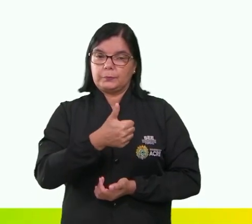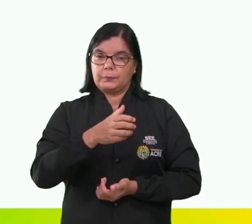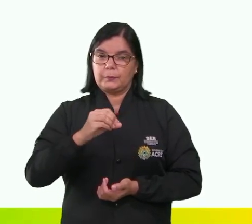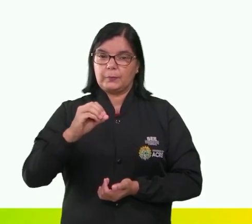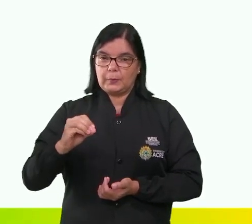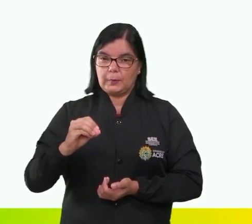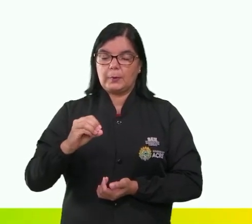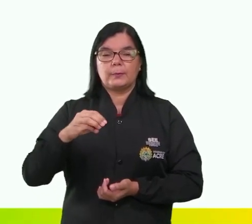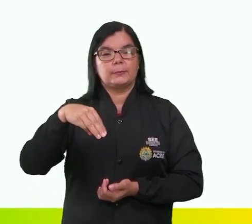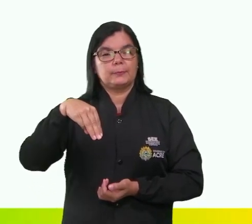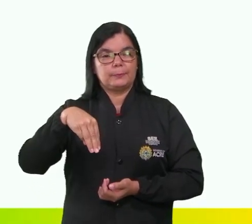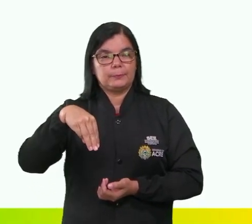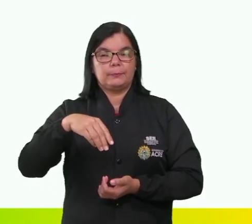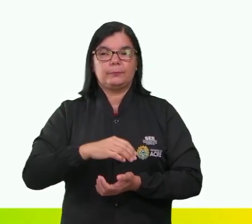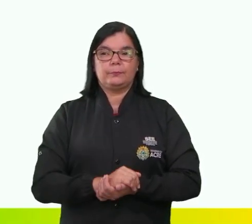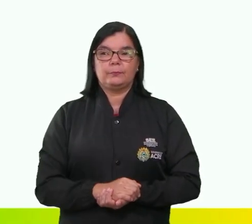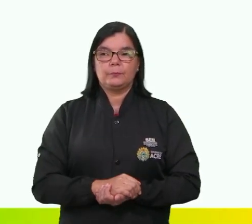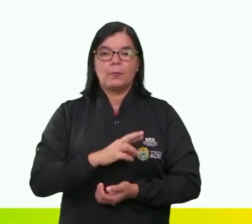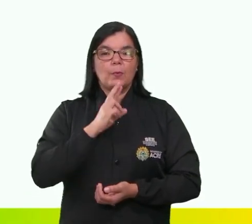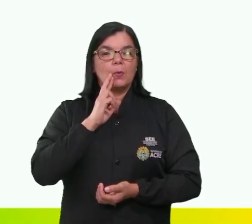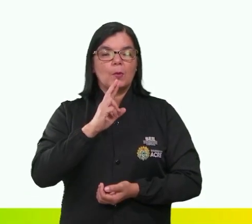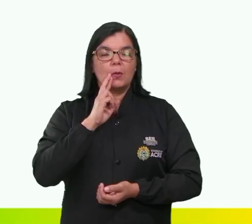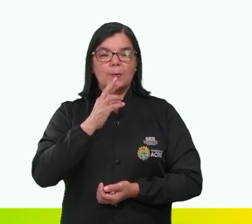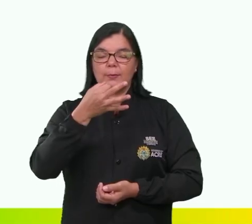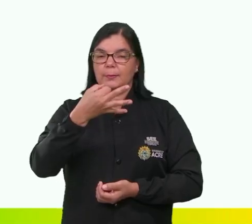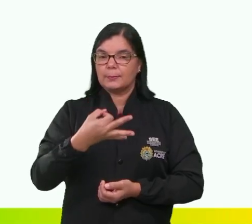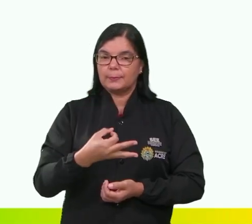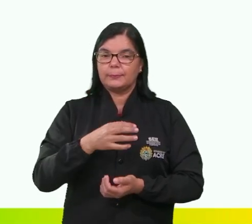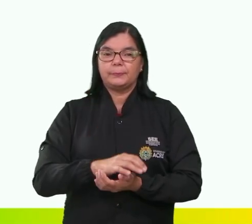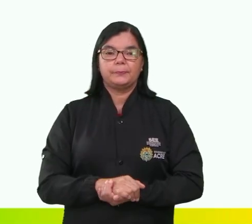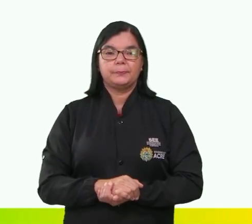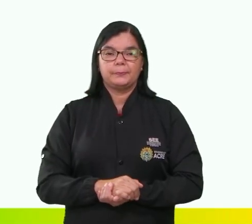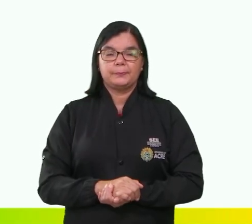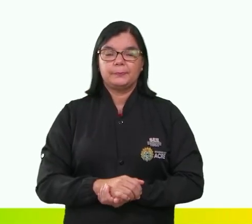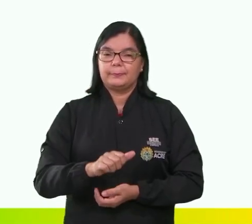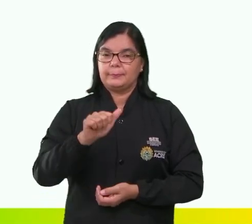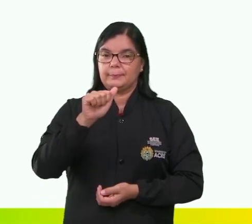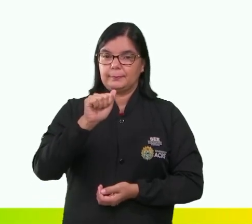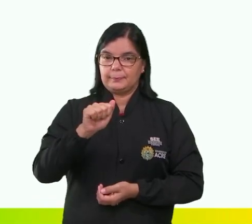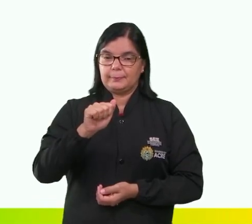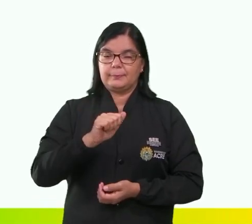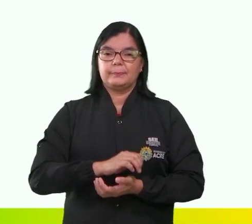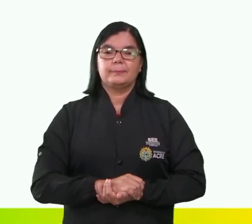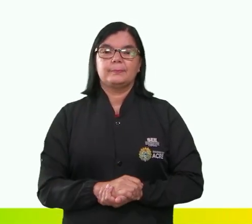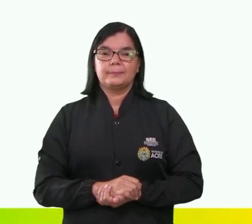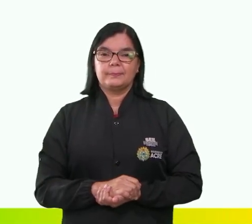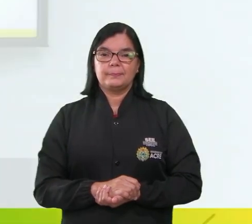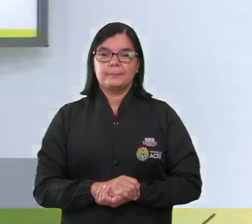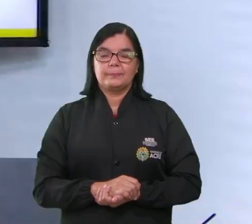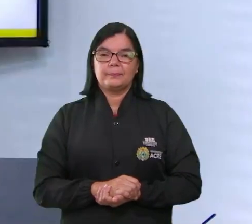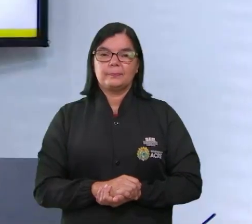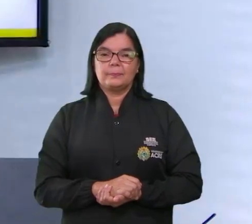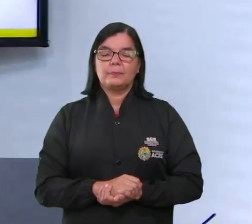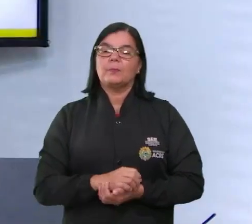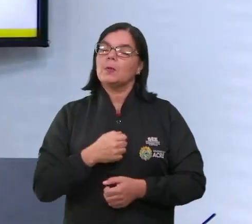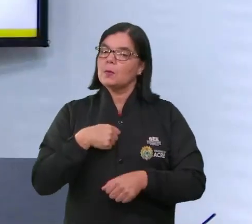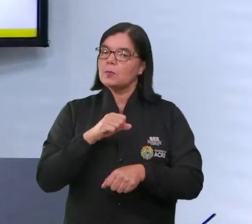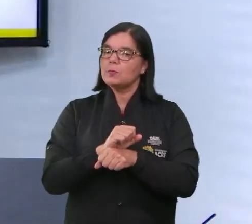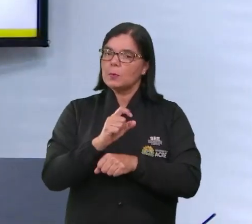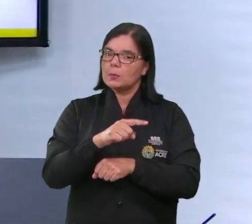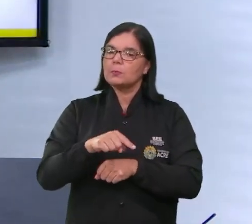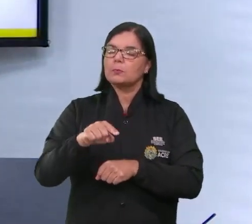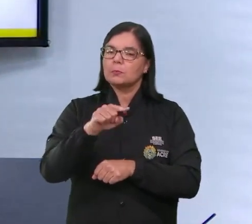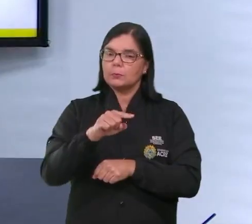100 metros. A alternativa correta é letra A. E eu espero que